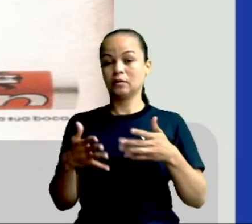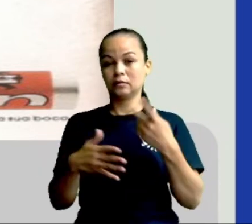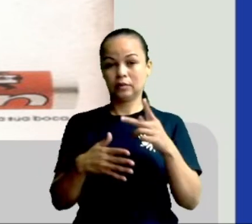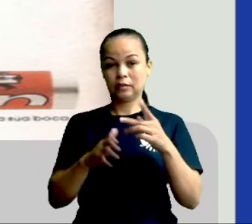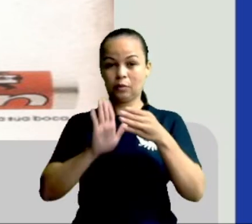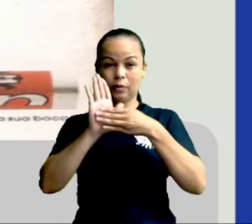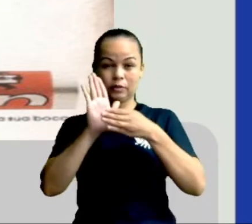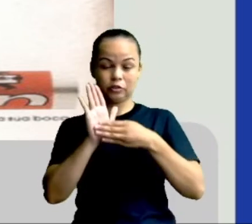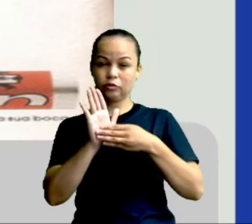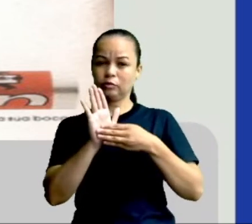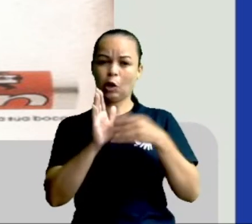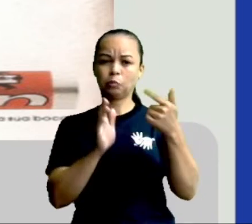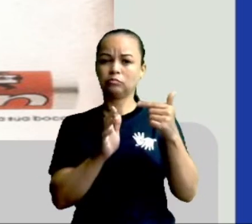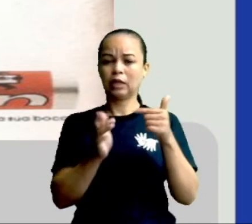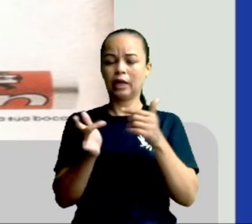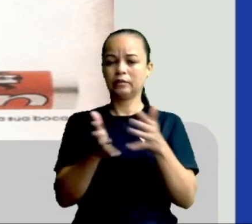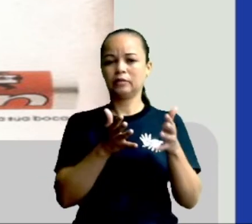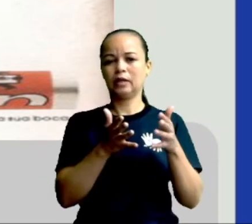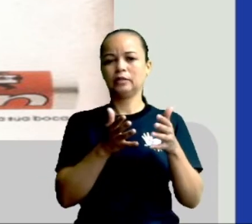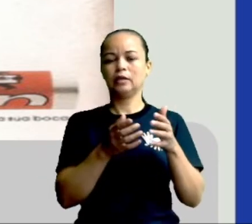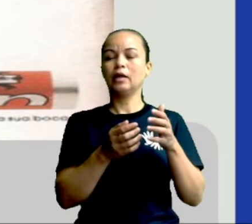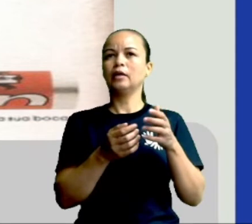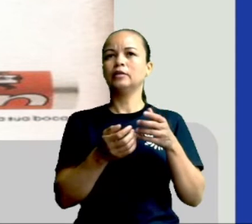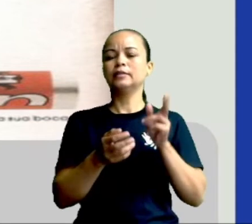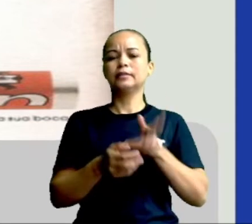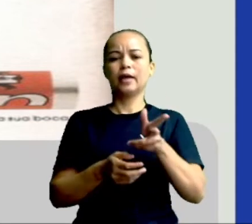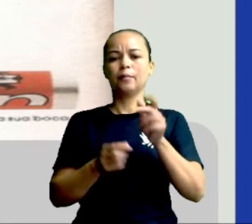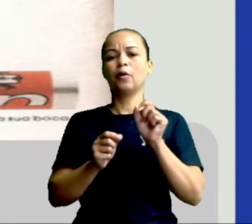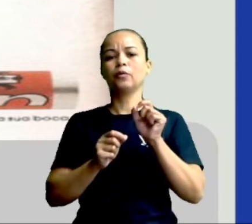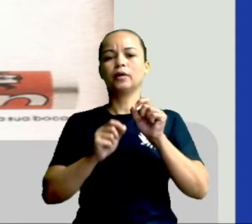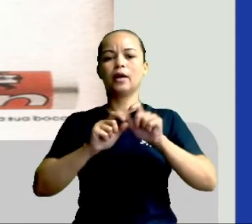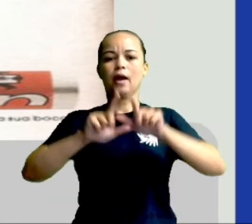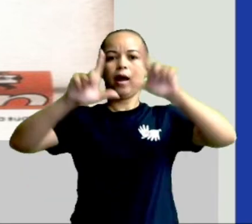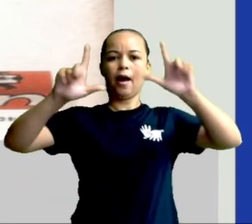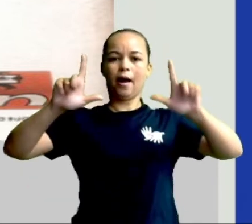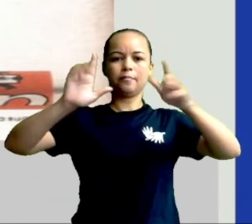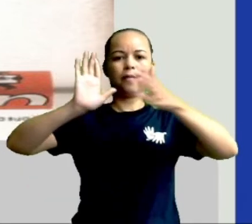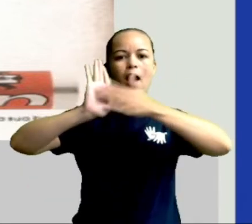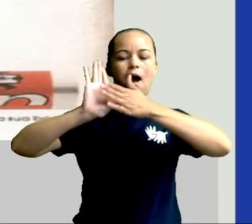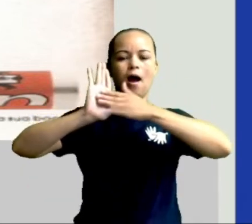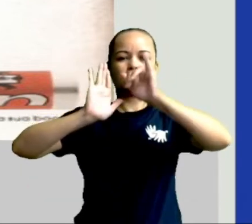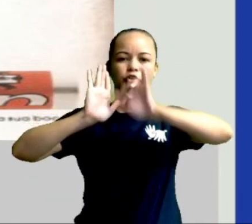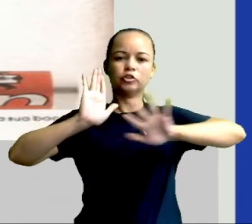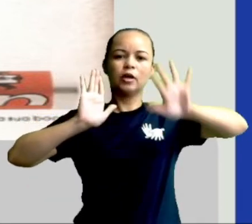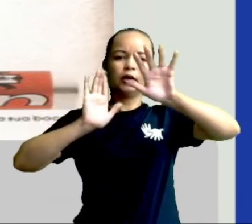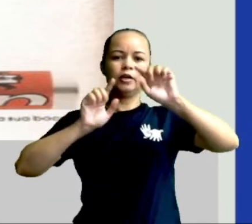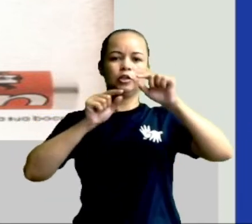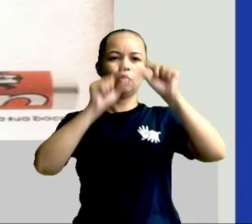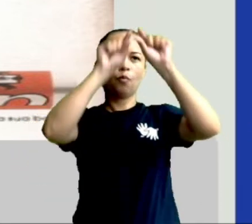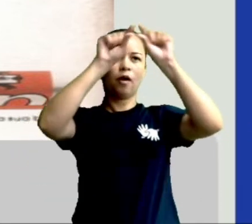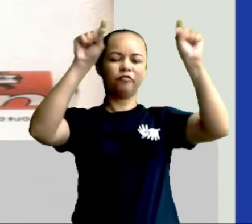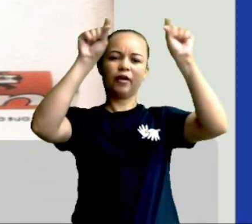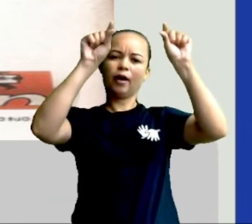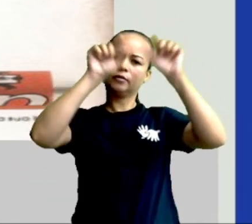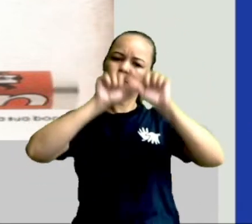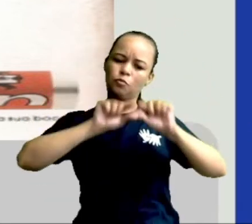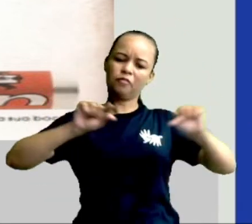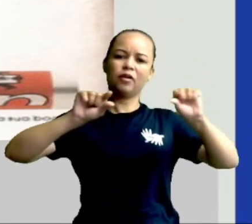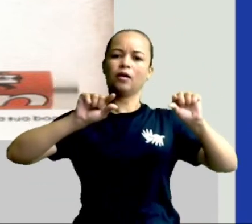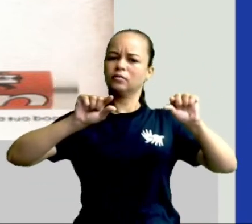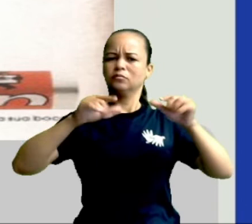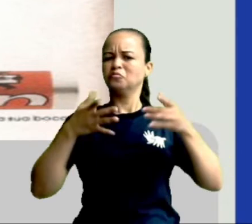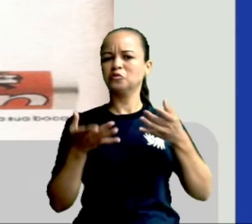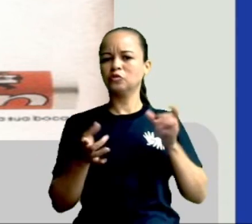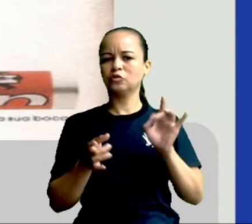tem essa estrutura. Geralmente eles colocam a imagem do produto no centro, uma frase na parte de cima e uma frase na parte de